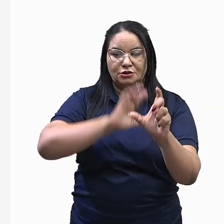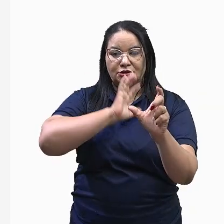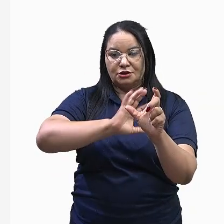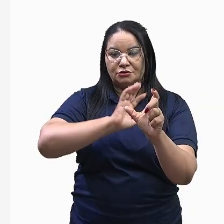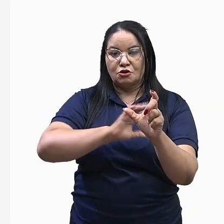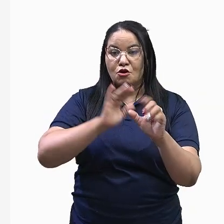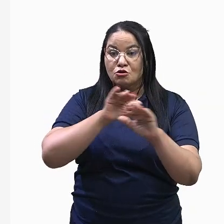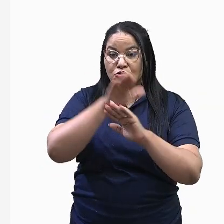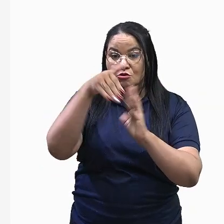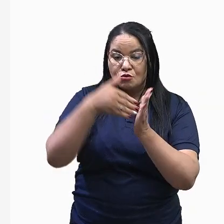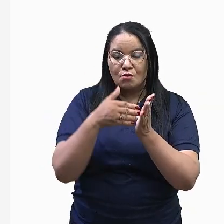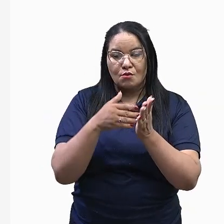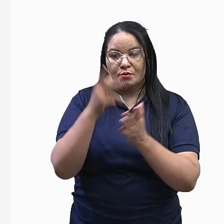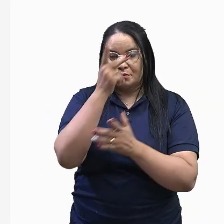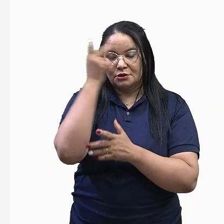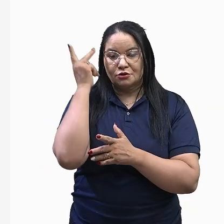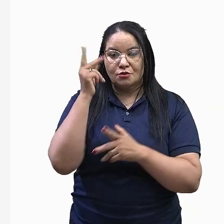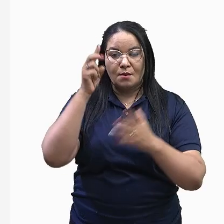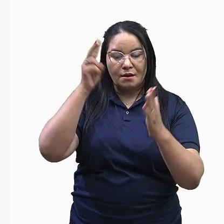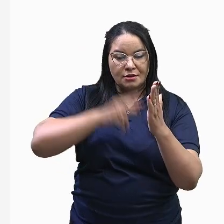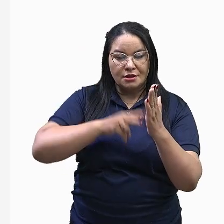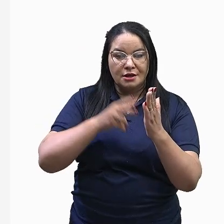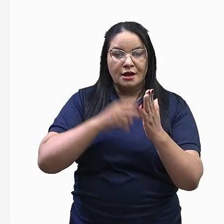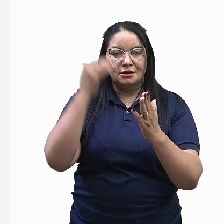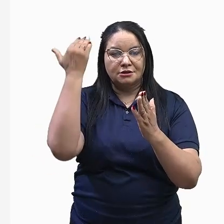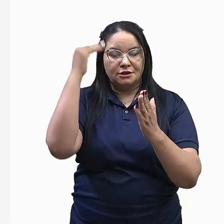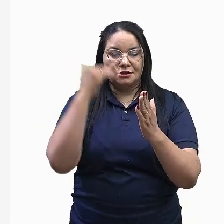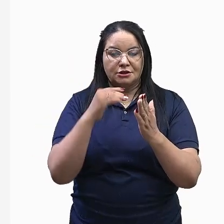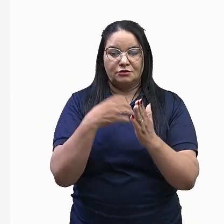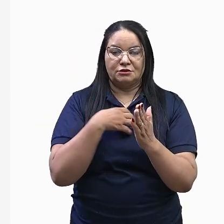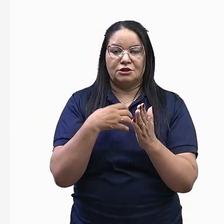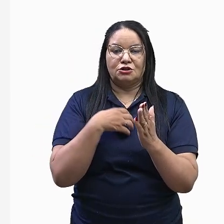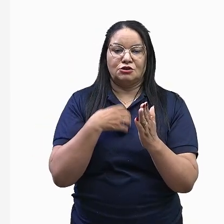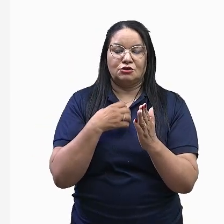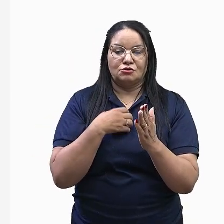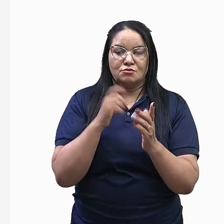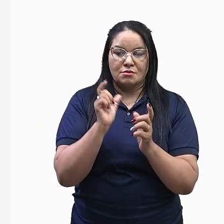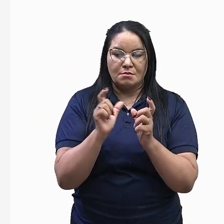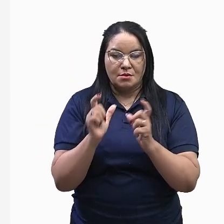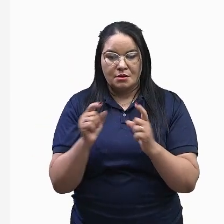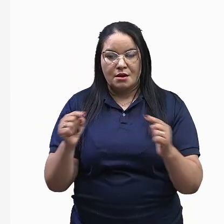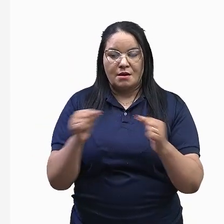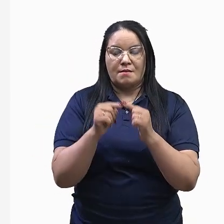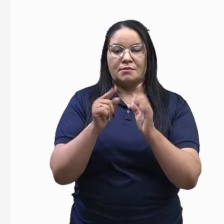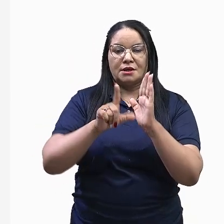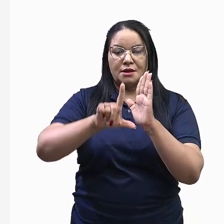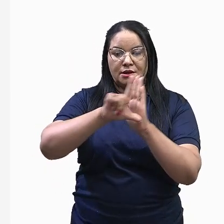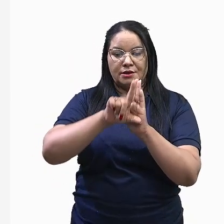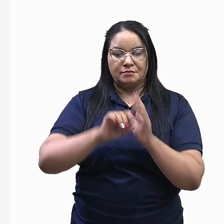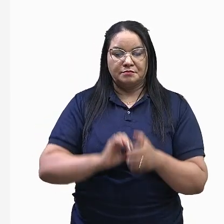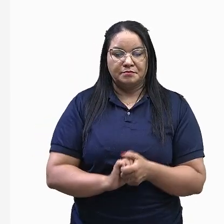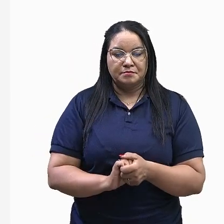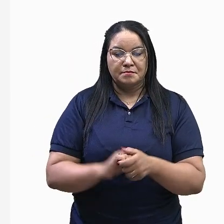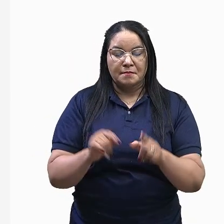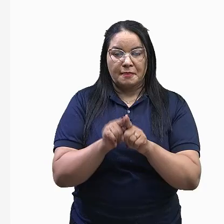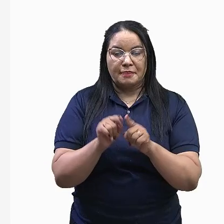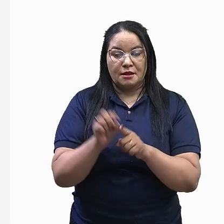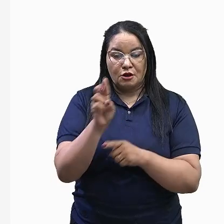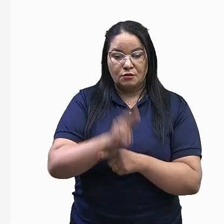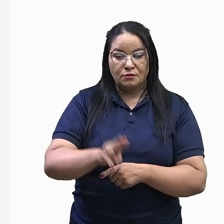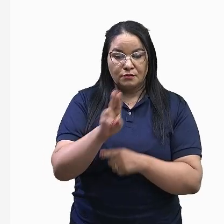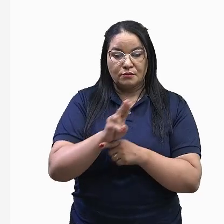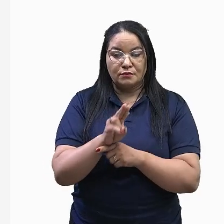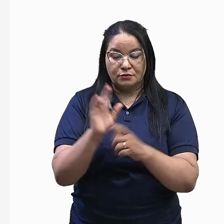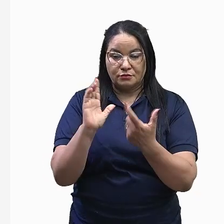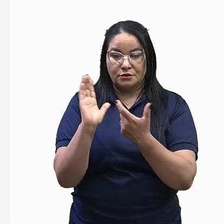todos possam ler e entender qual é o sentido daquela palavra que está sendo dita na lei. O uso de terminologia jurídica e